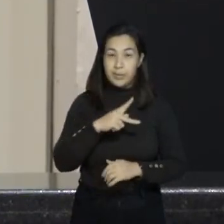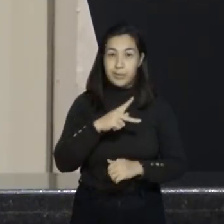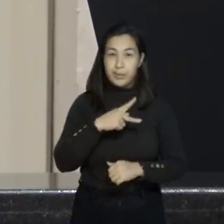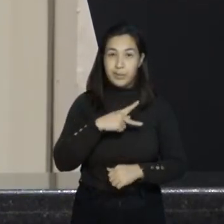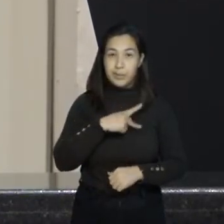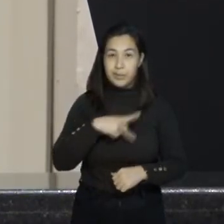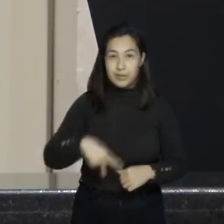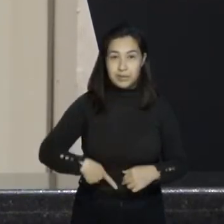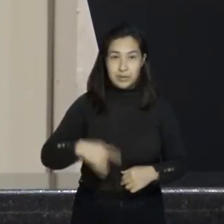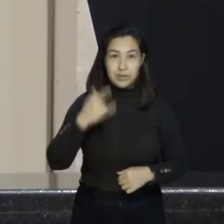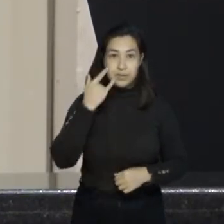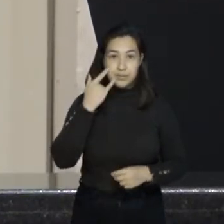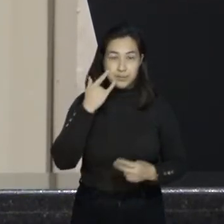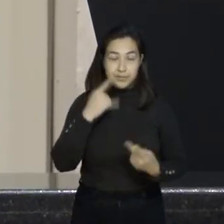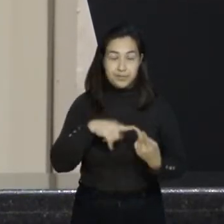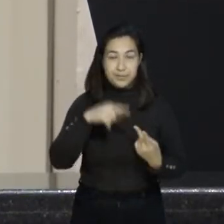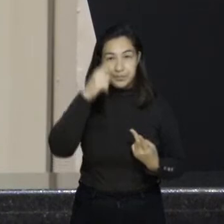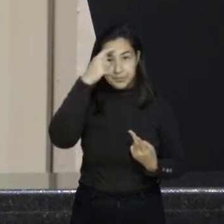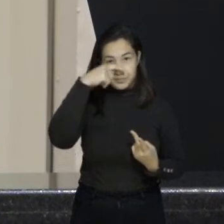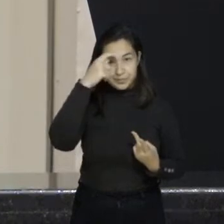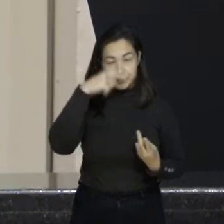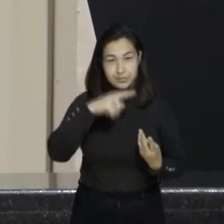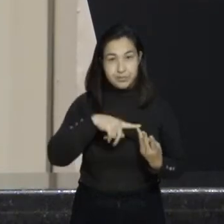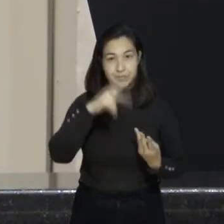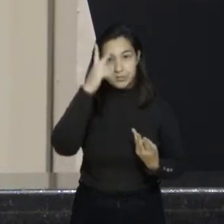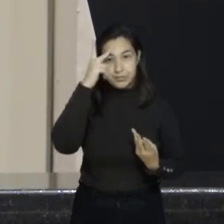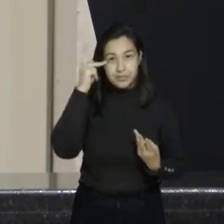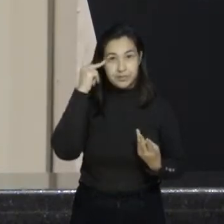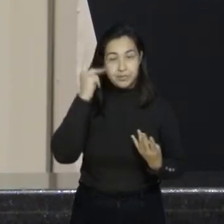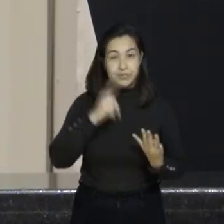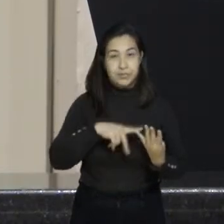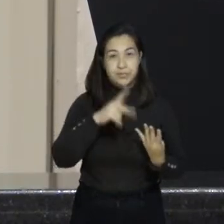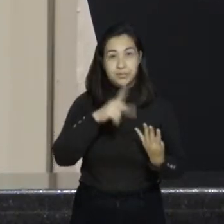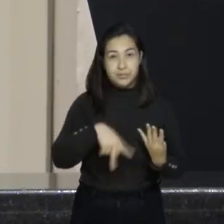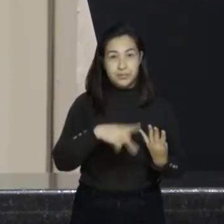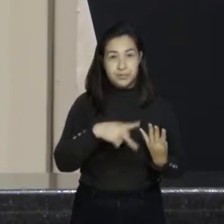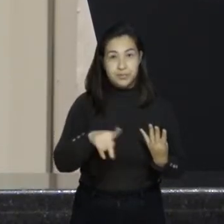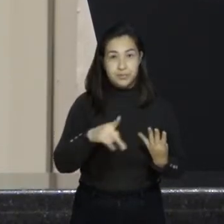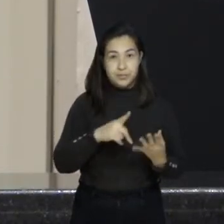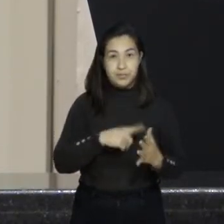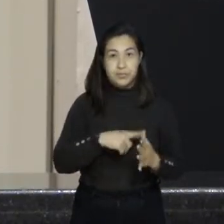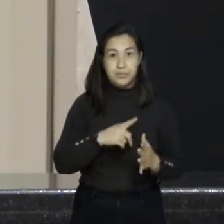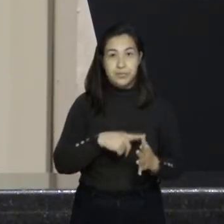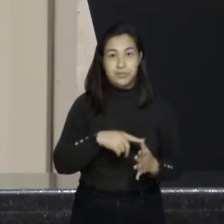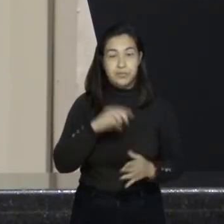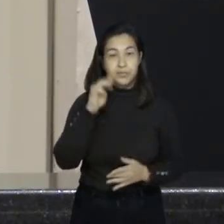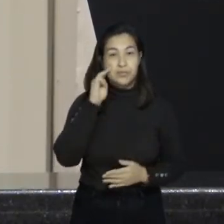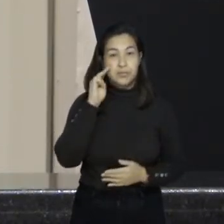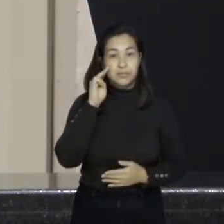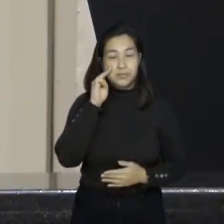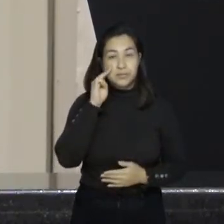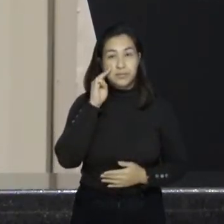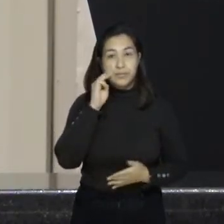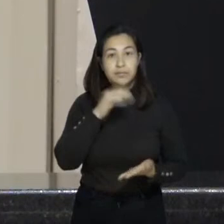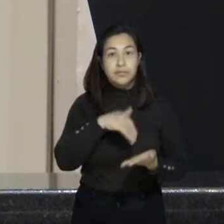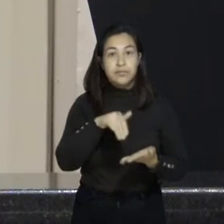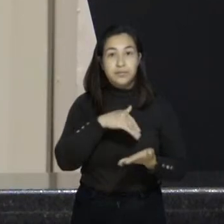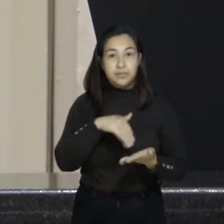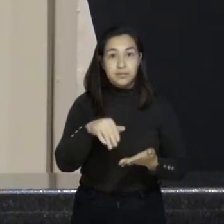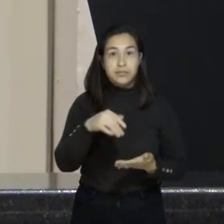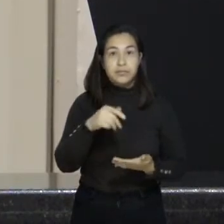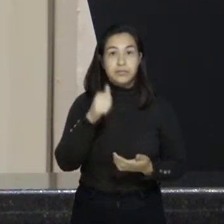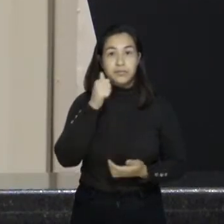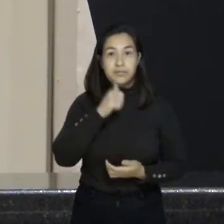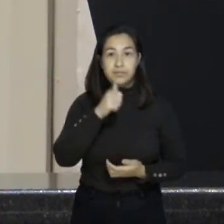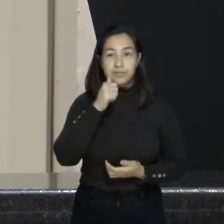Maurício kudilac Paulinha Padre Pedro baldosera Marcos da Rosa na secretaria Deputado Paulinha